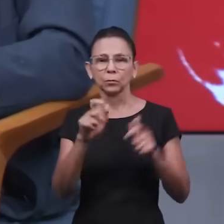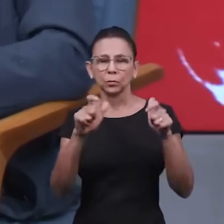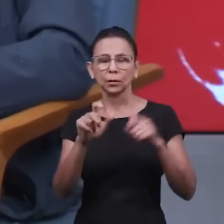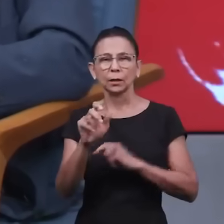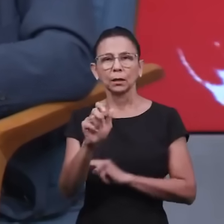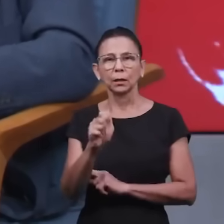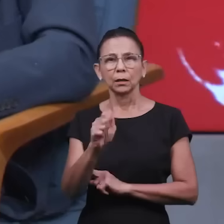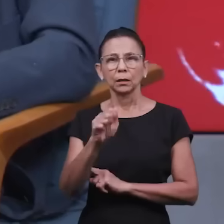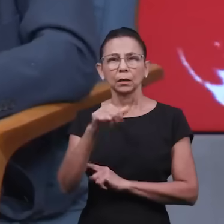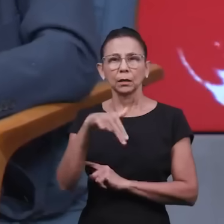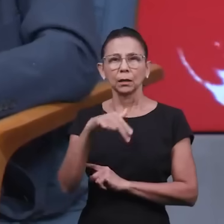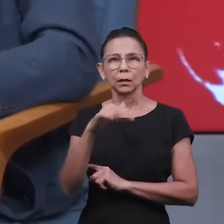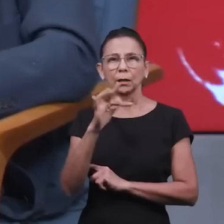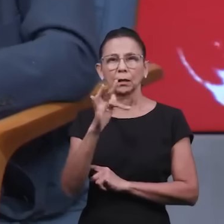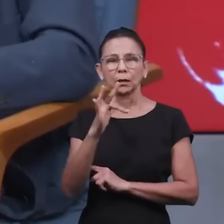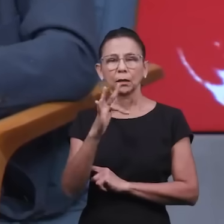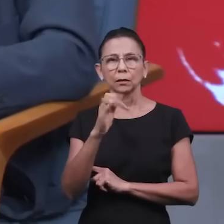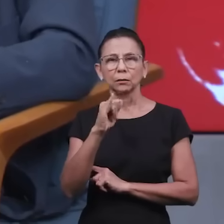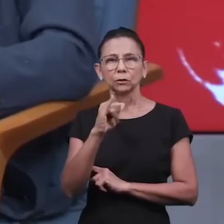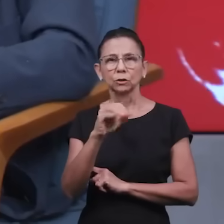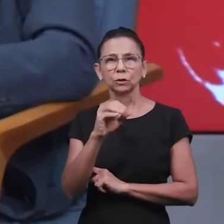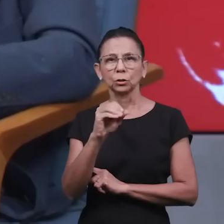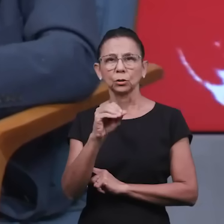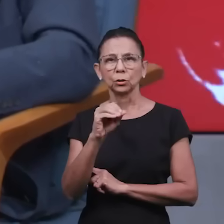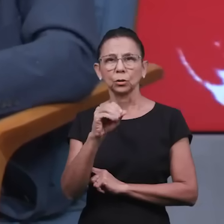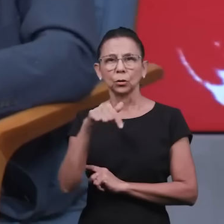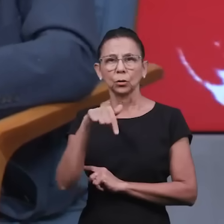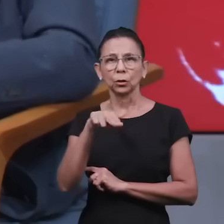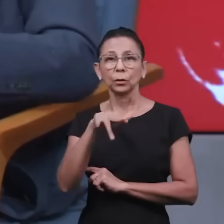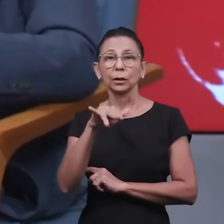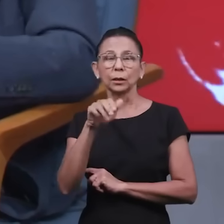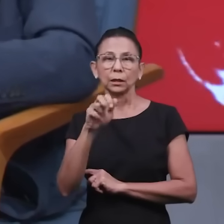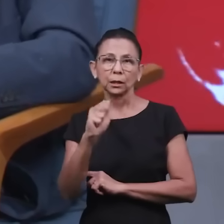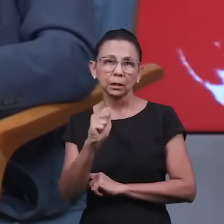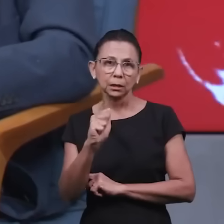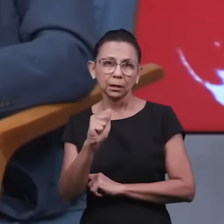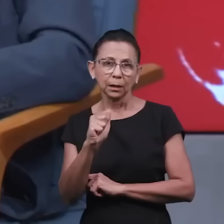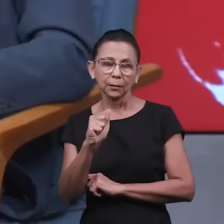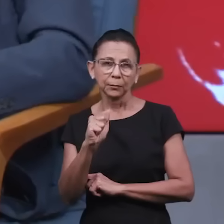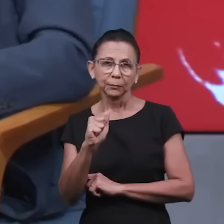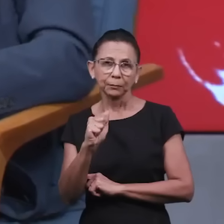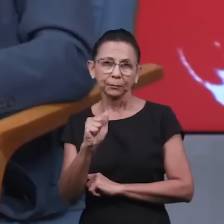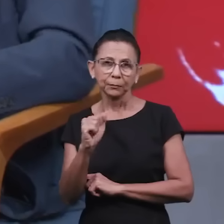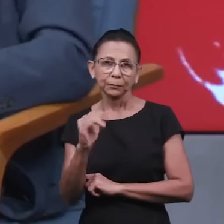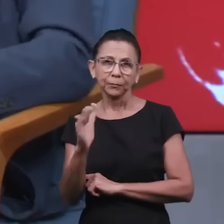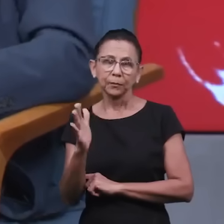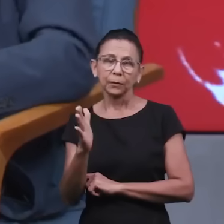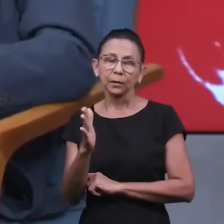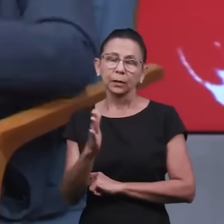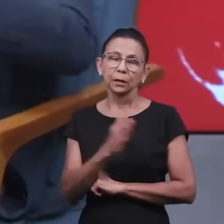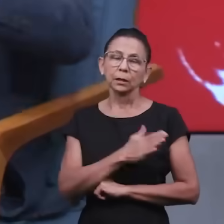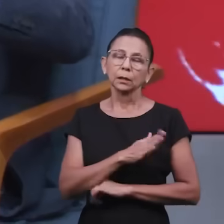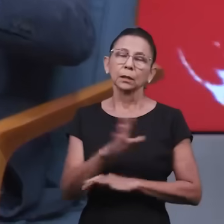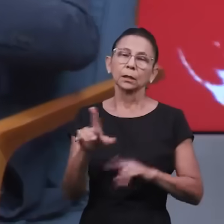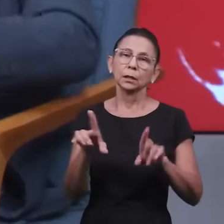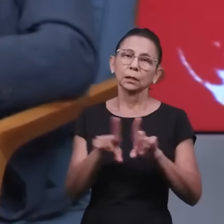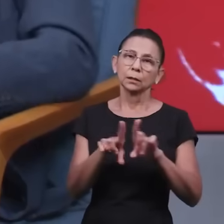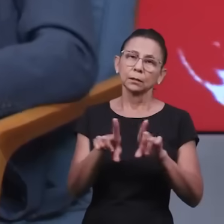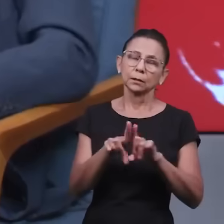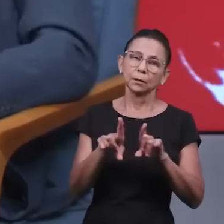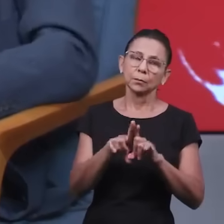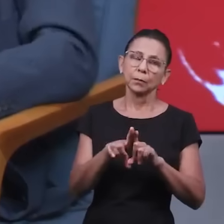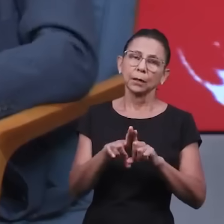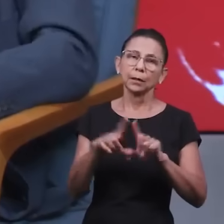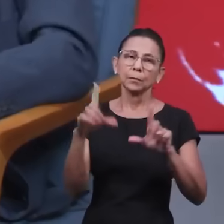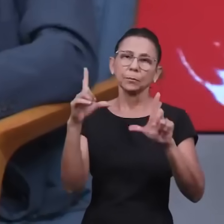considerada, né, de domínio praticamente grego, porque era isso. E lá,